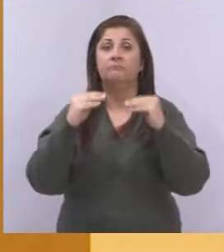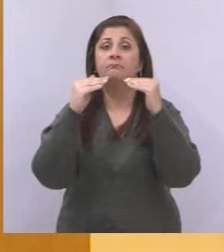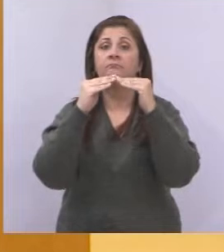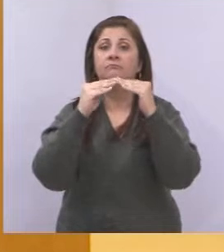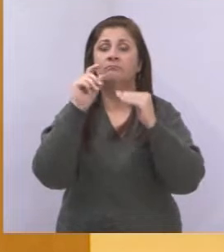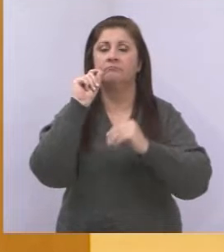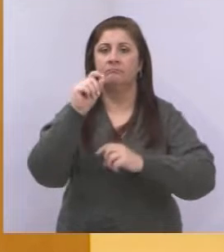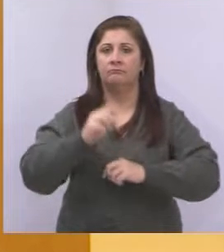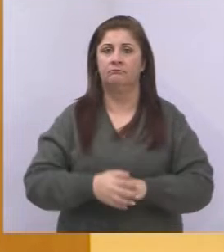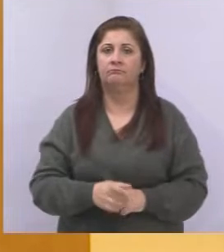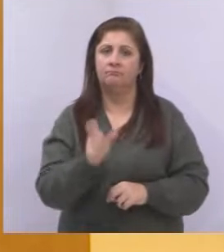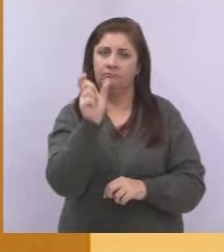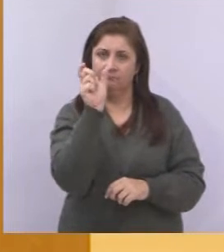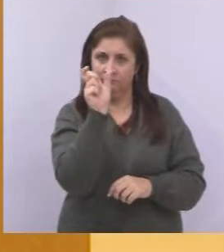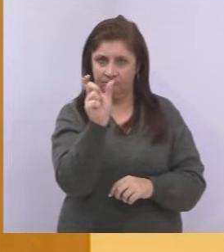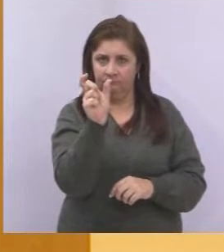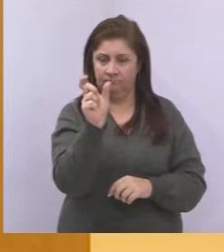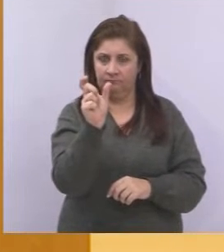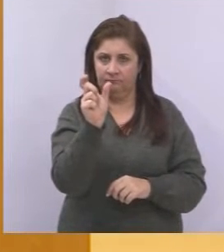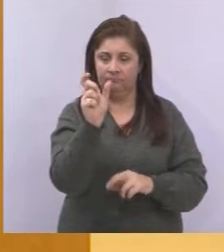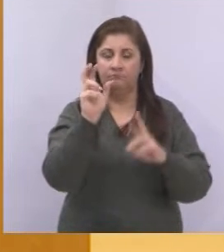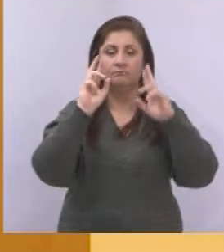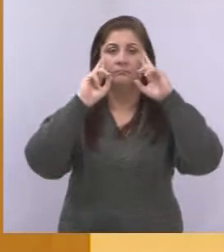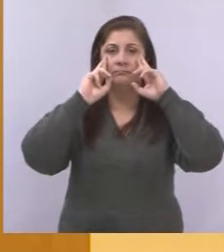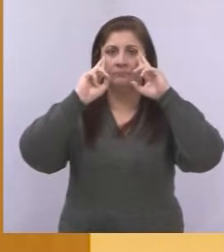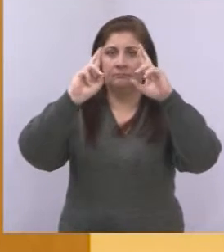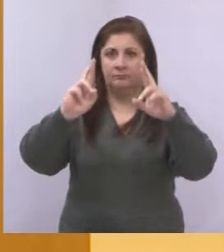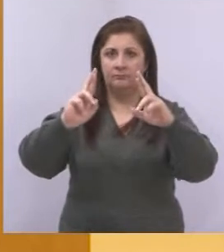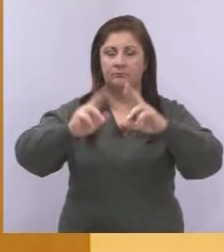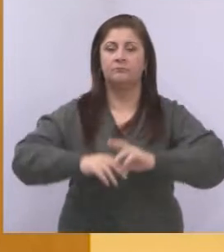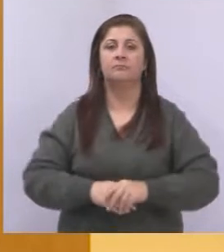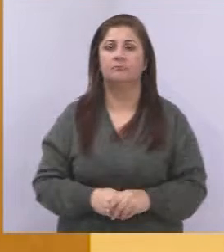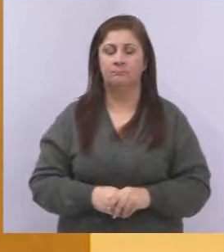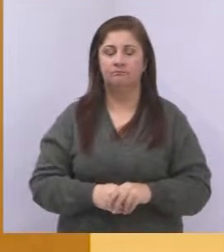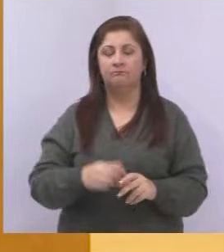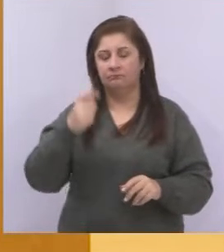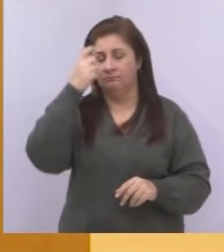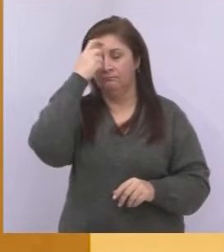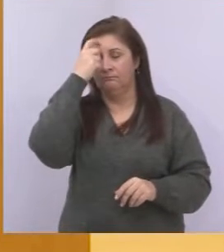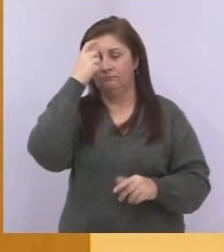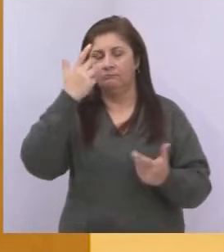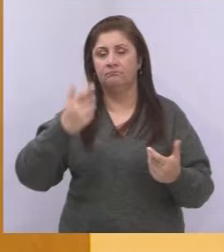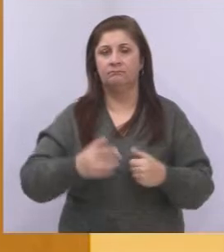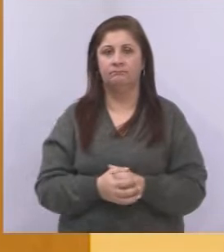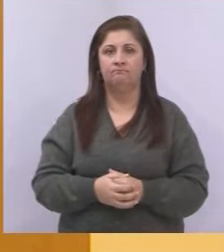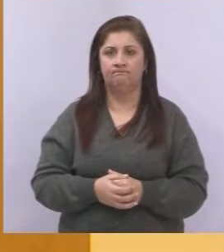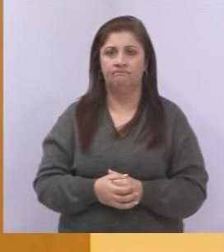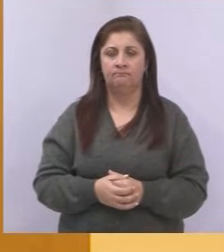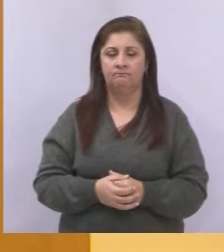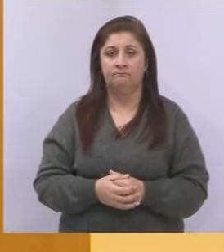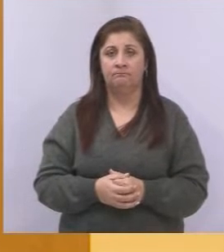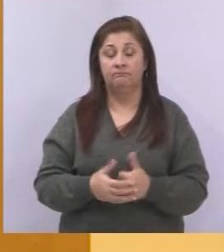numa palavra, não é? Que é o respeito e o bom senso, que infelizmente